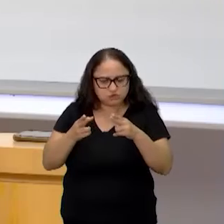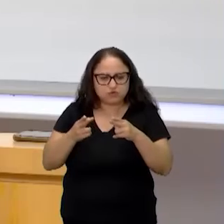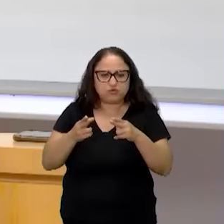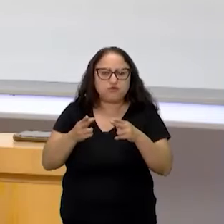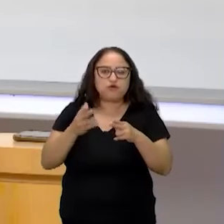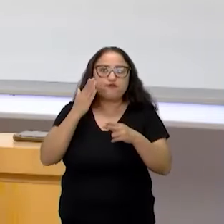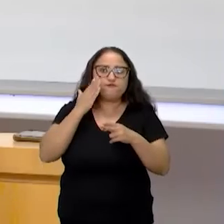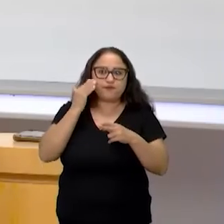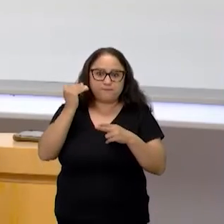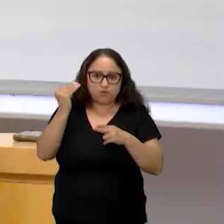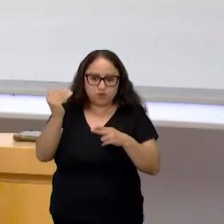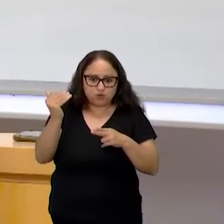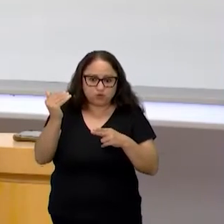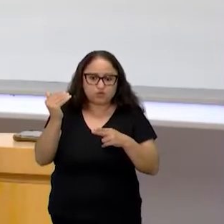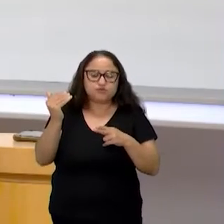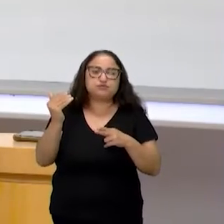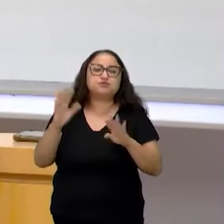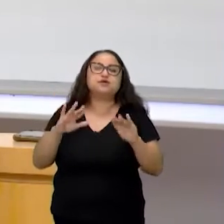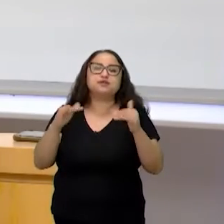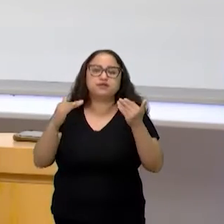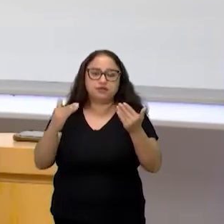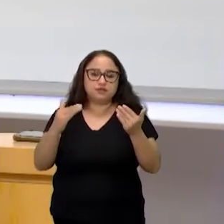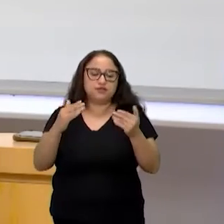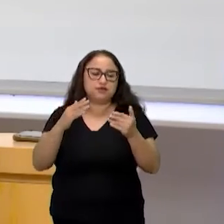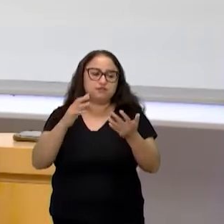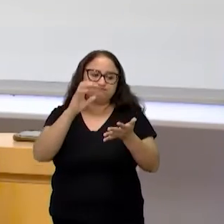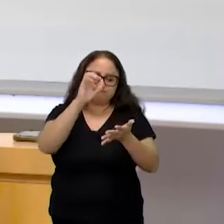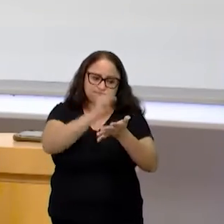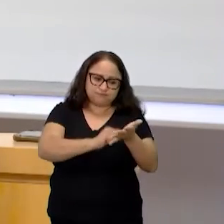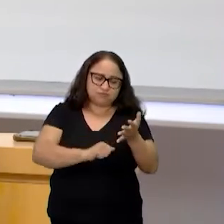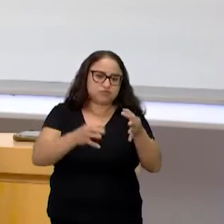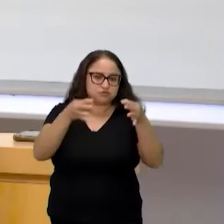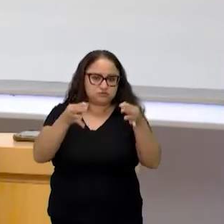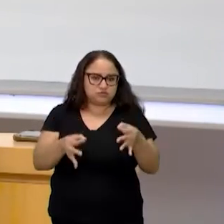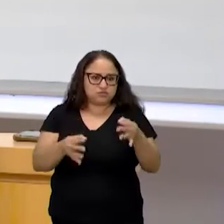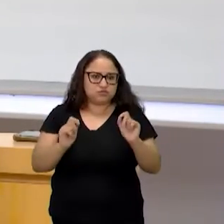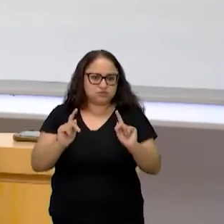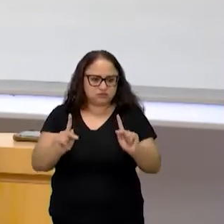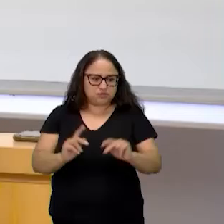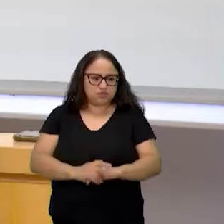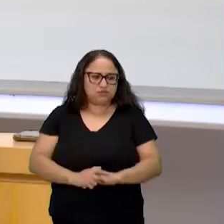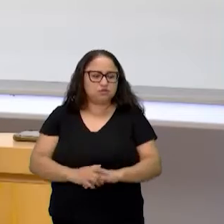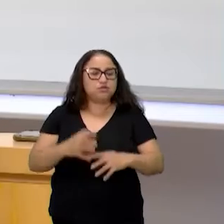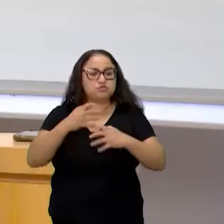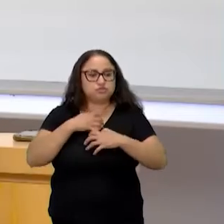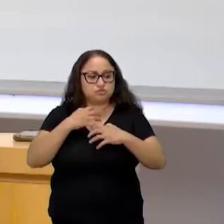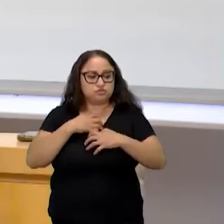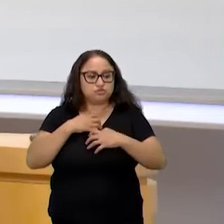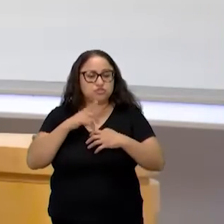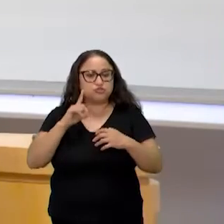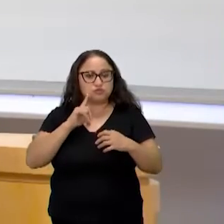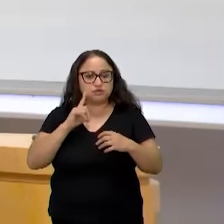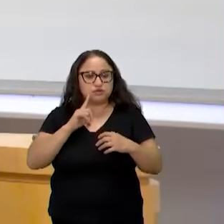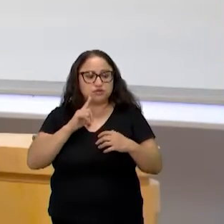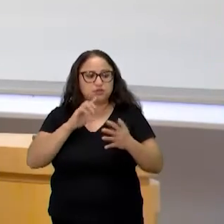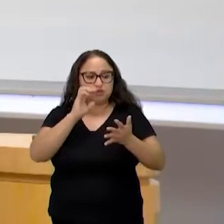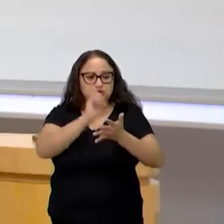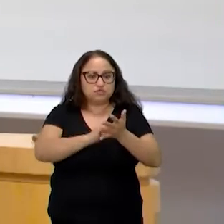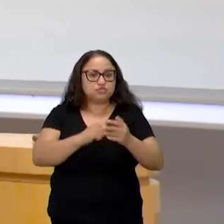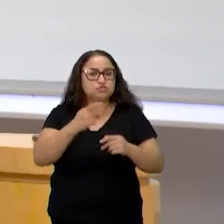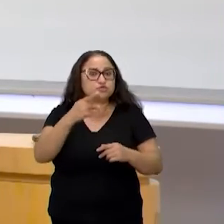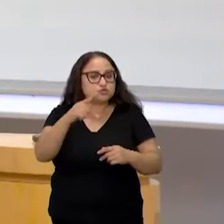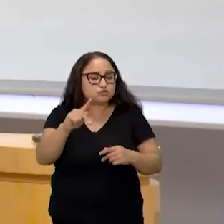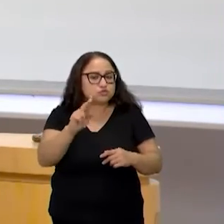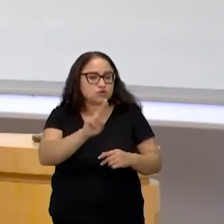reconhecido e faça então o registro formal da sua partitura, tá? De forma que ela fique registrada no seu nome,